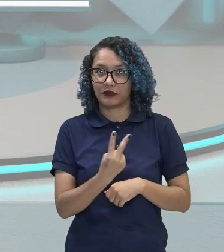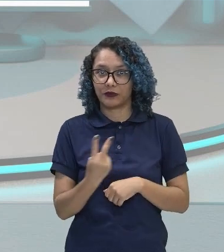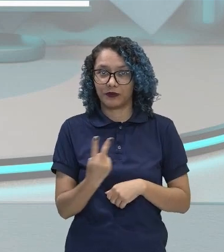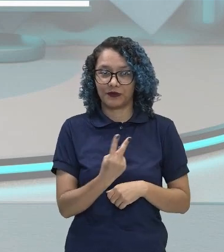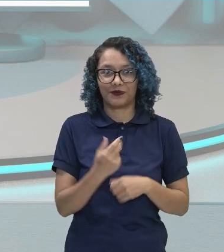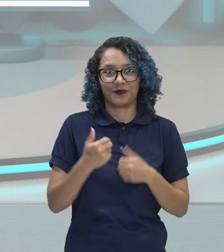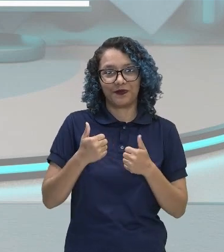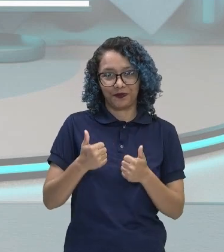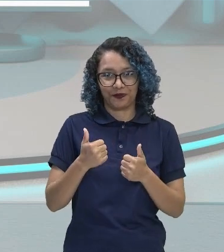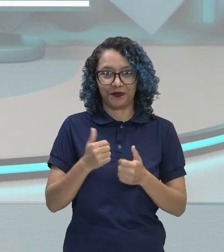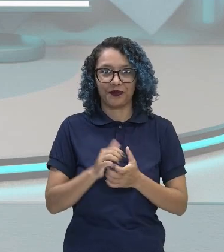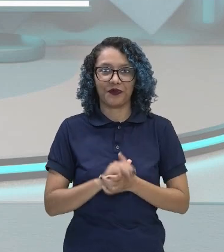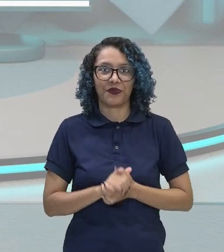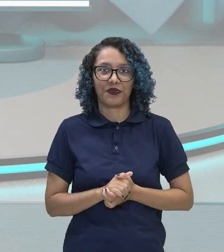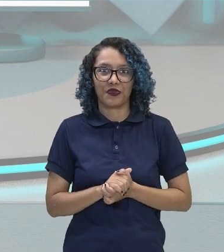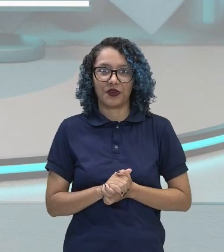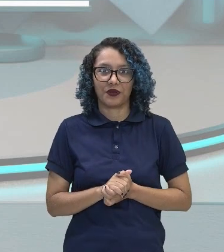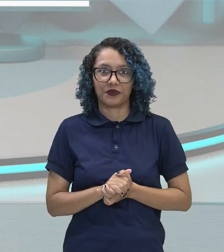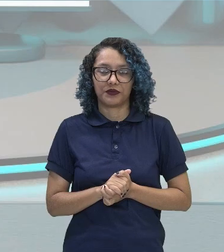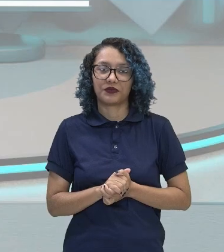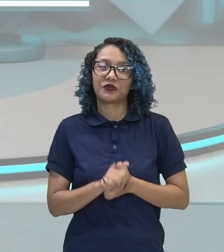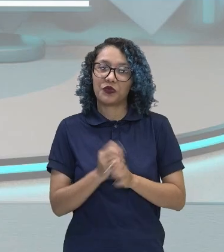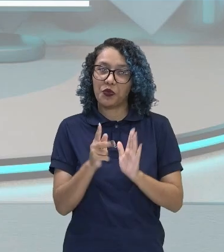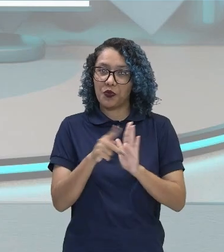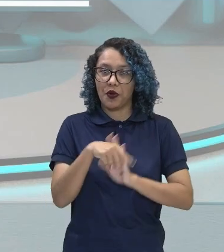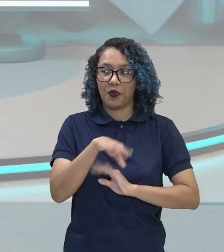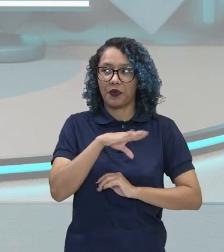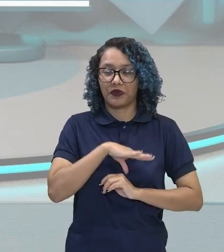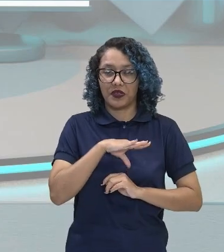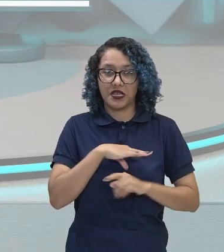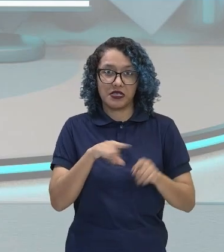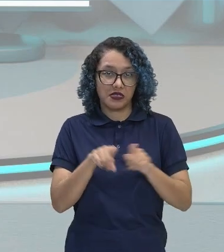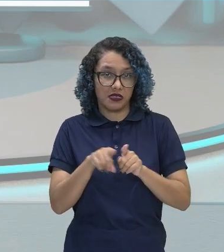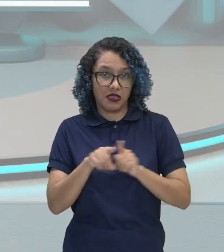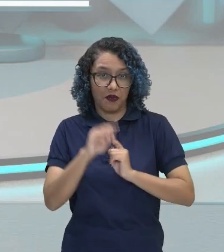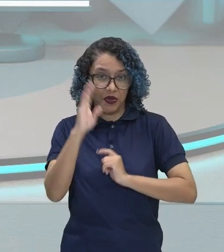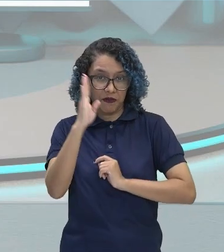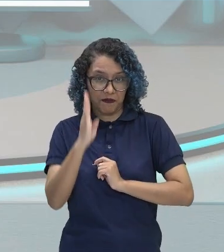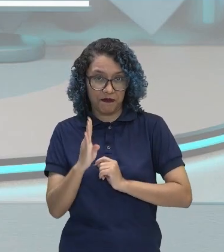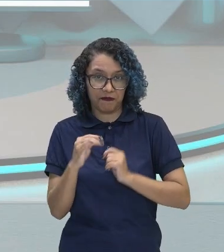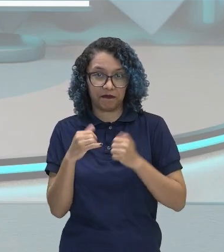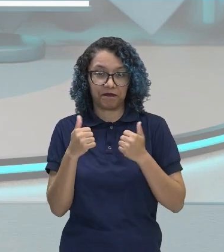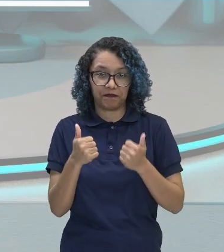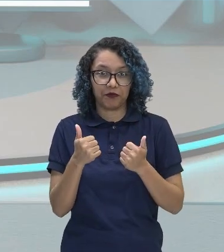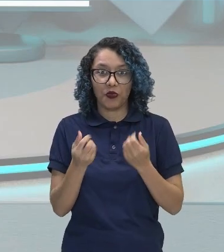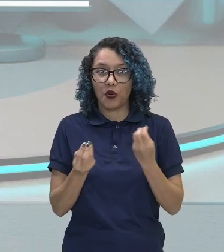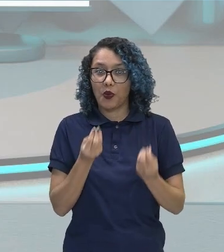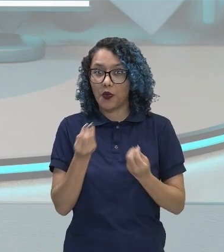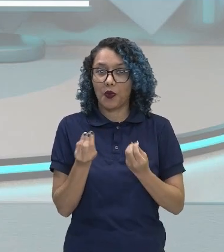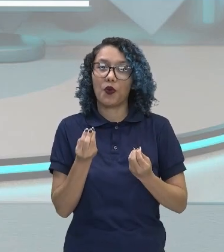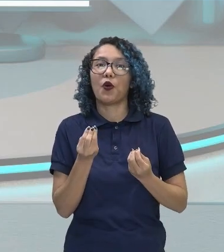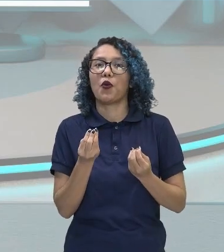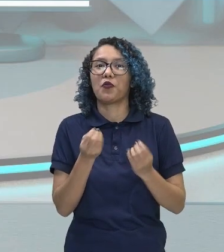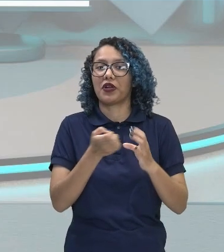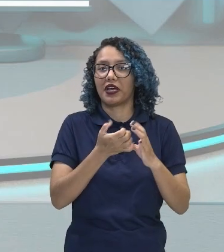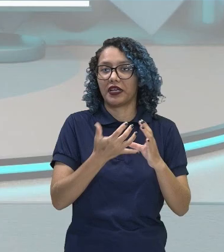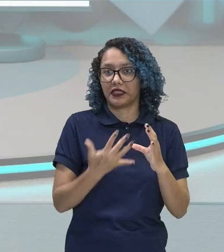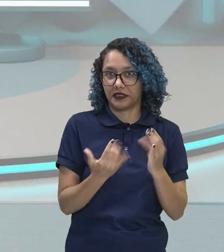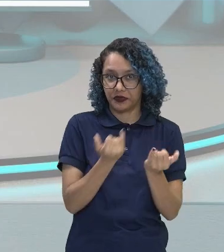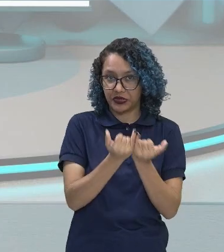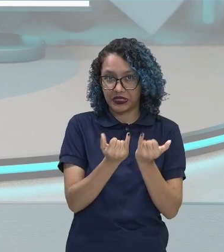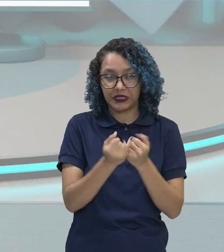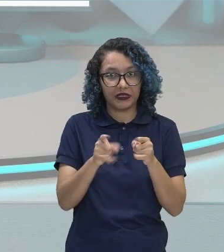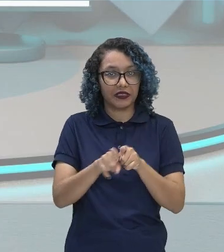tipos. Tanto o arcadismo de Portugal como o arcadismo do Brasil, suas semelhanças e dissemelhanças.